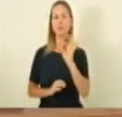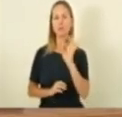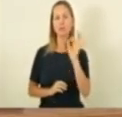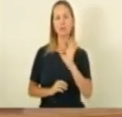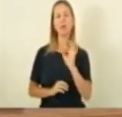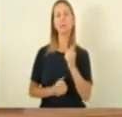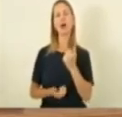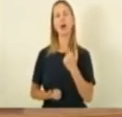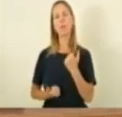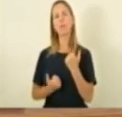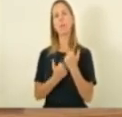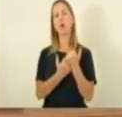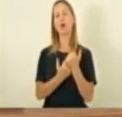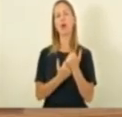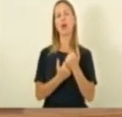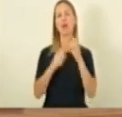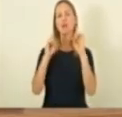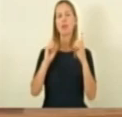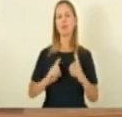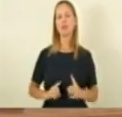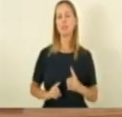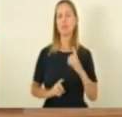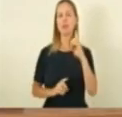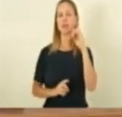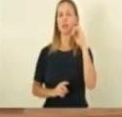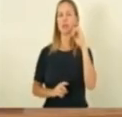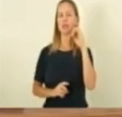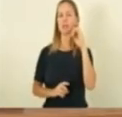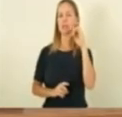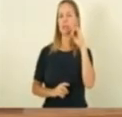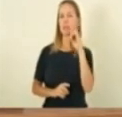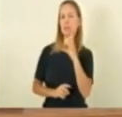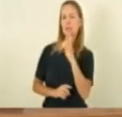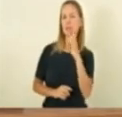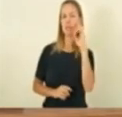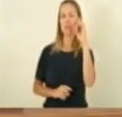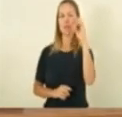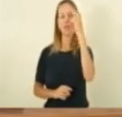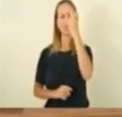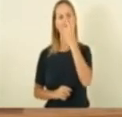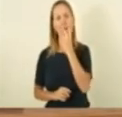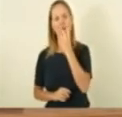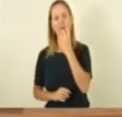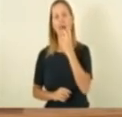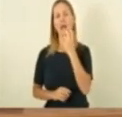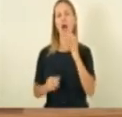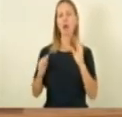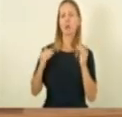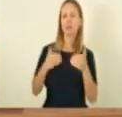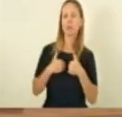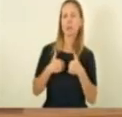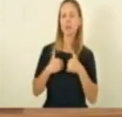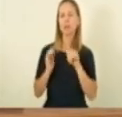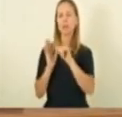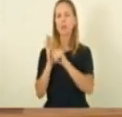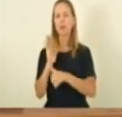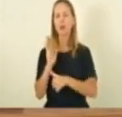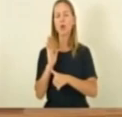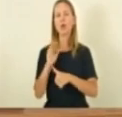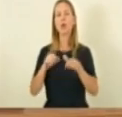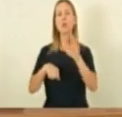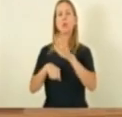os deficientes, os cegos, os surdos, os autistas, o pessoal de síndrome de Down, doenças